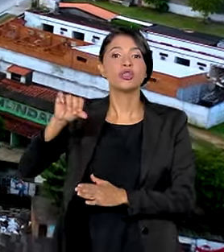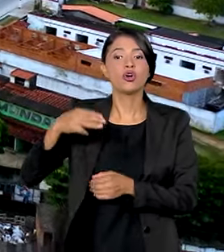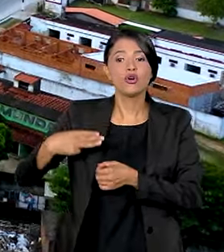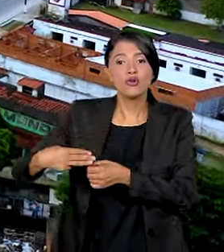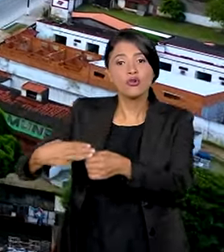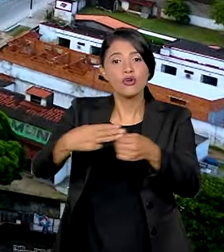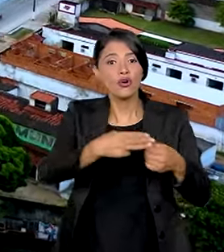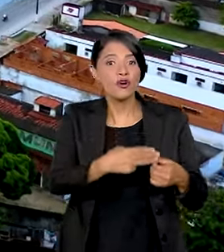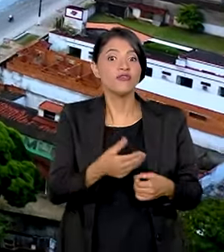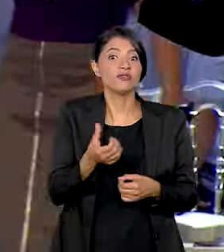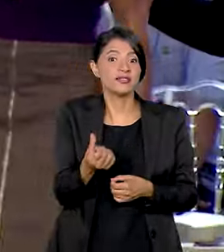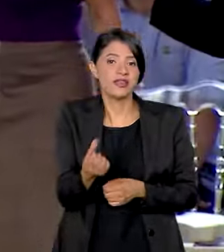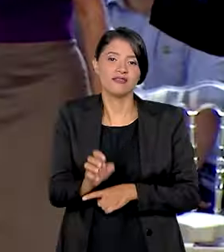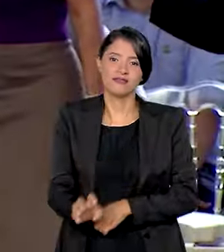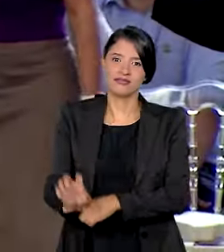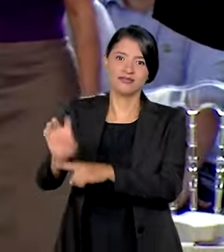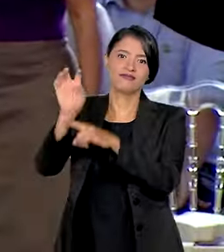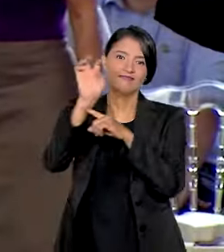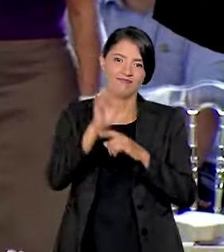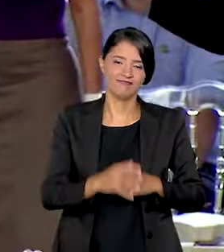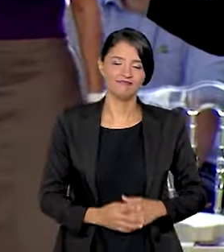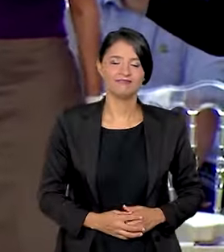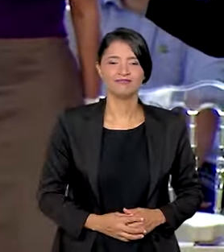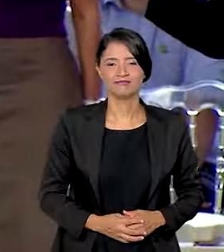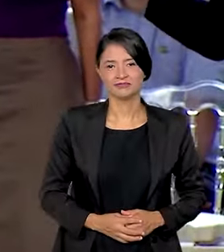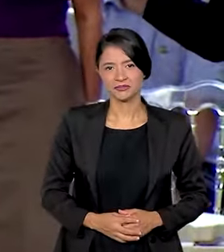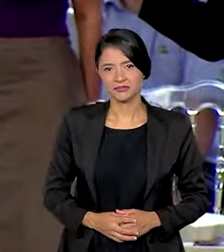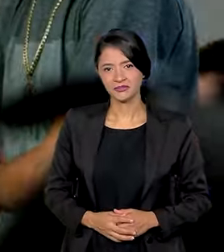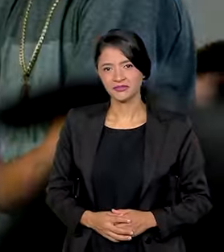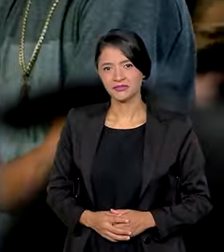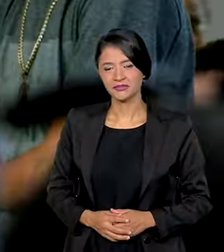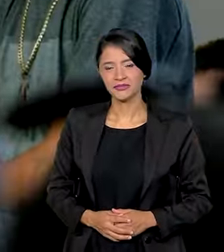em 9 municípios de 6 estados.